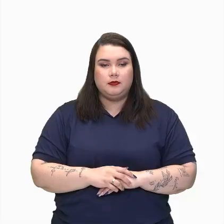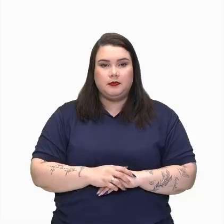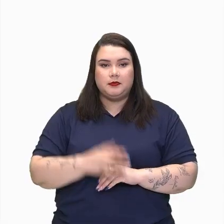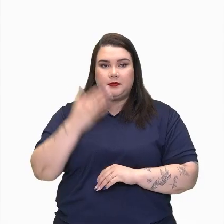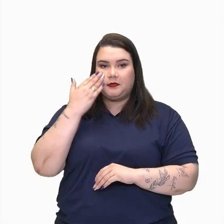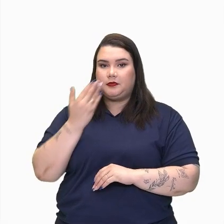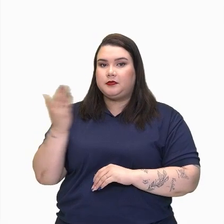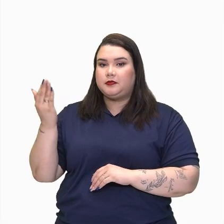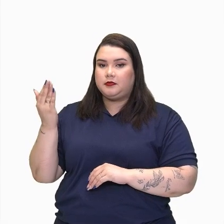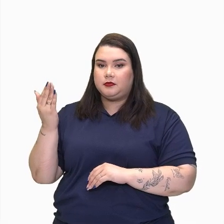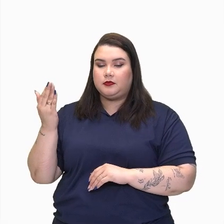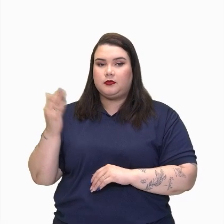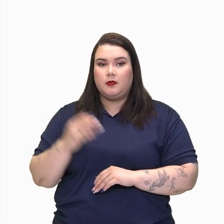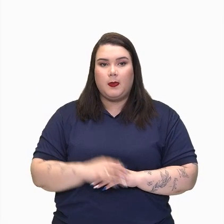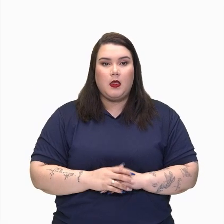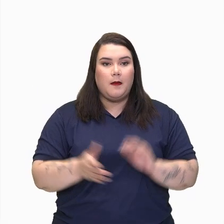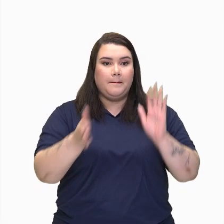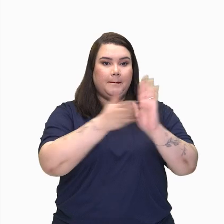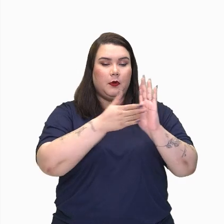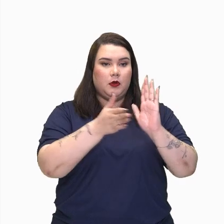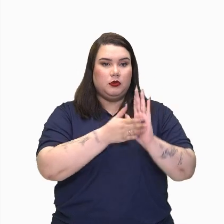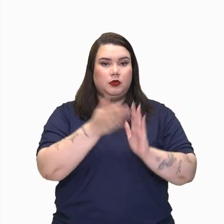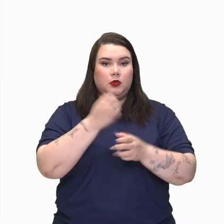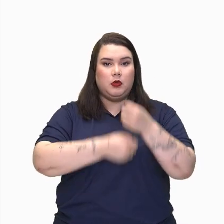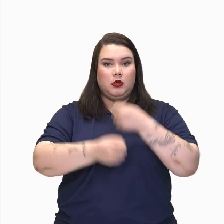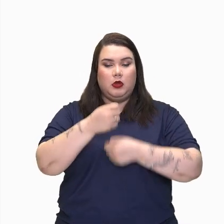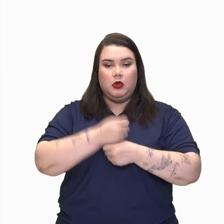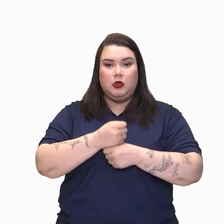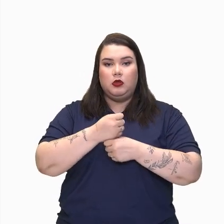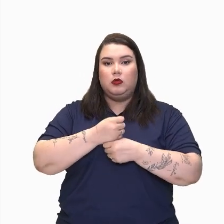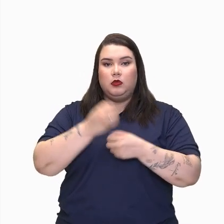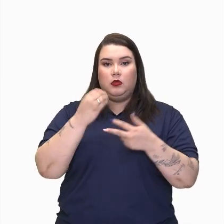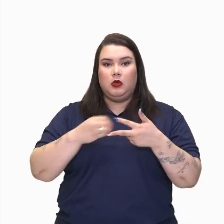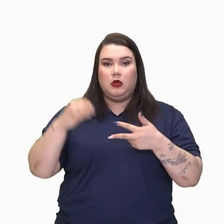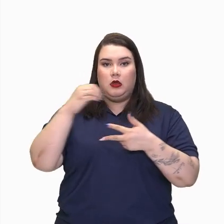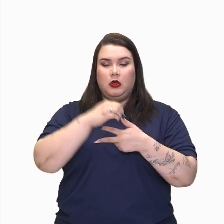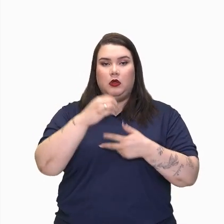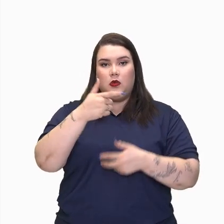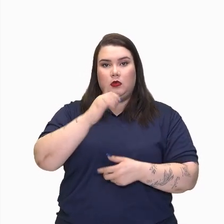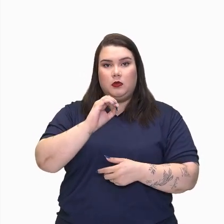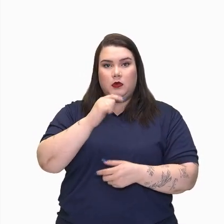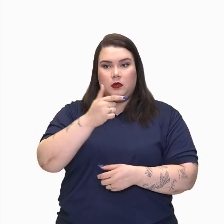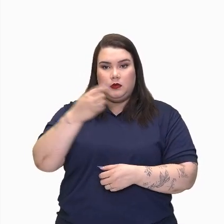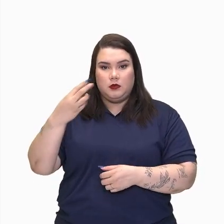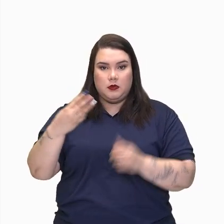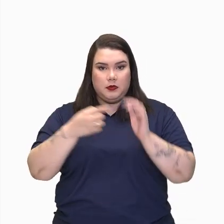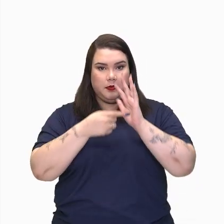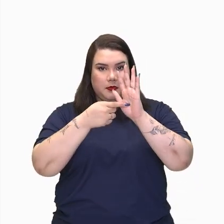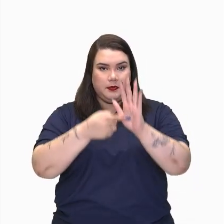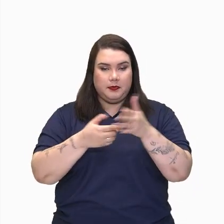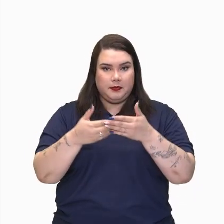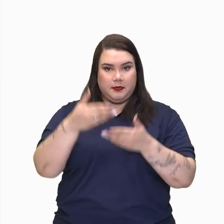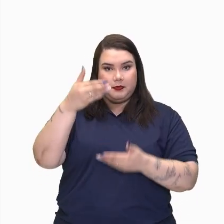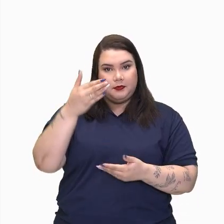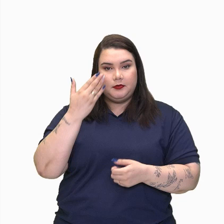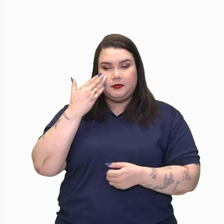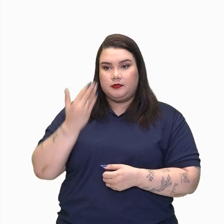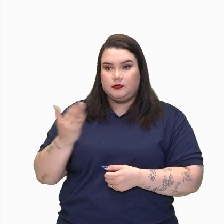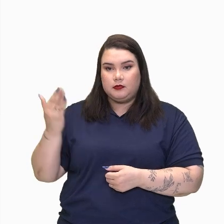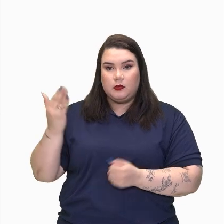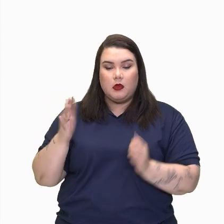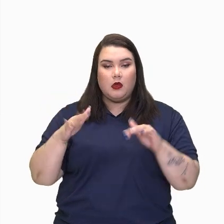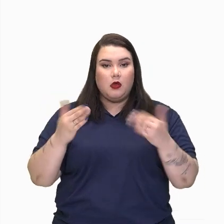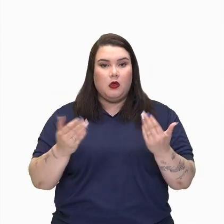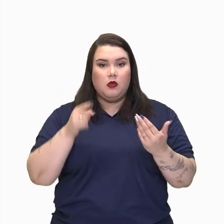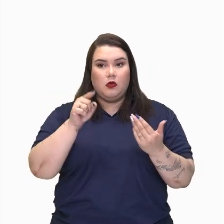comigo aí, ó. Essa proposta foi da redação do Enem 2023, eu mostrei para vocês essa folha, não é? Então, agora, quando você